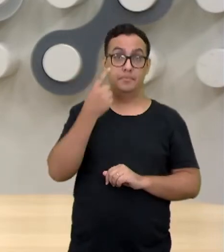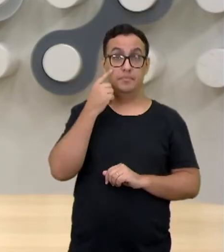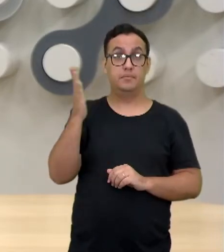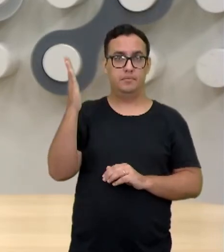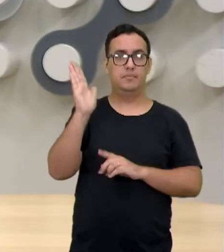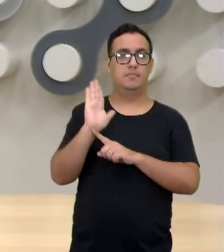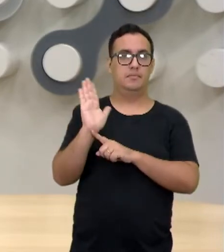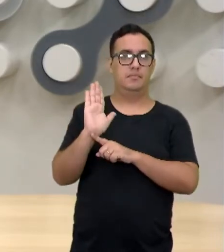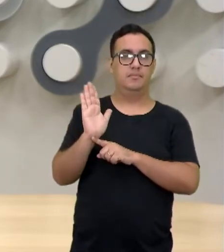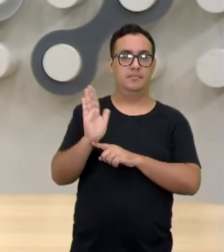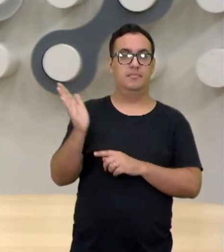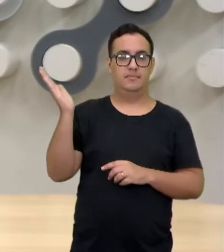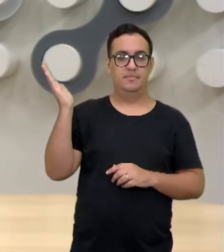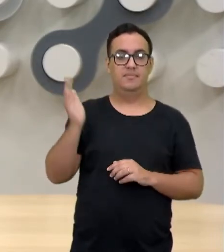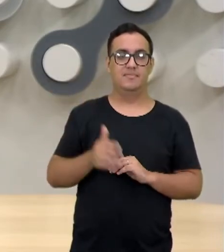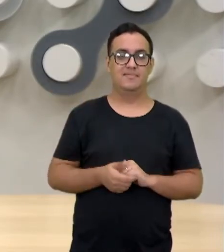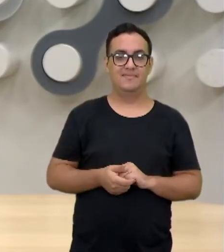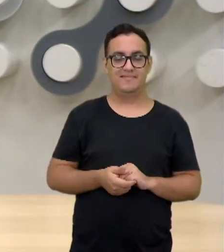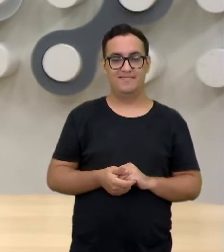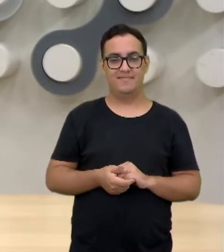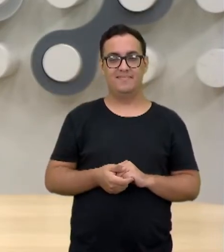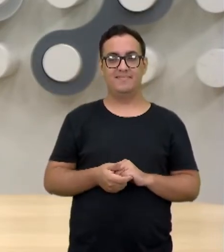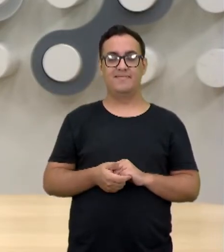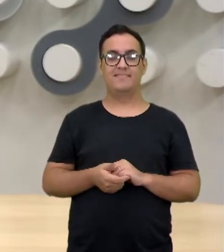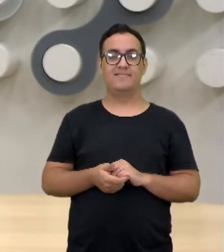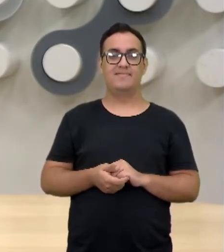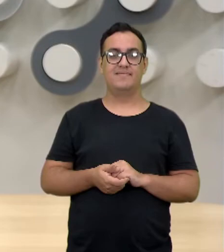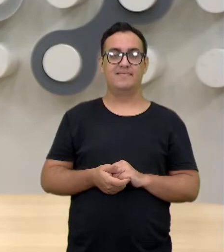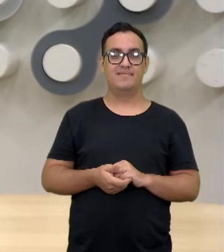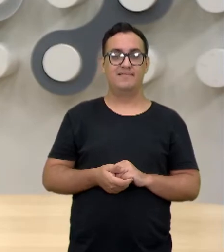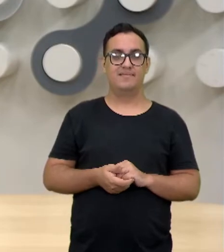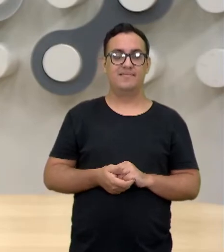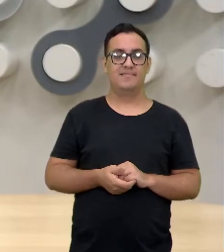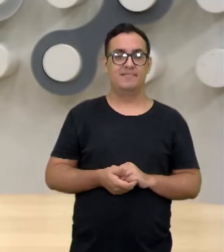assistir juntos aí o vídeo? A gente já se encontra.